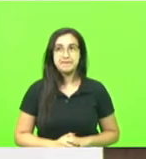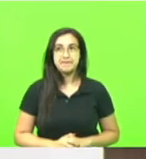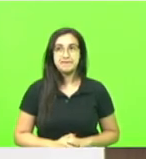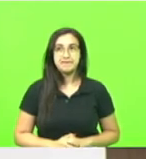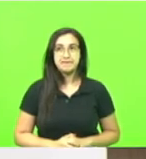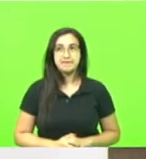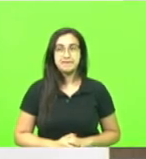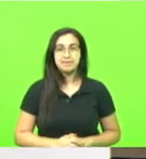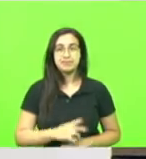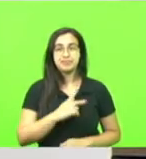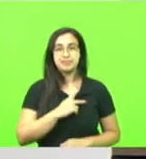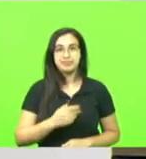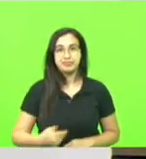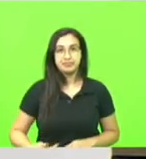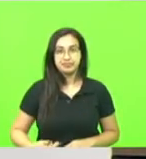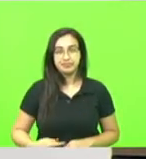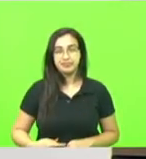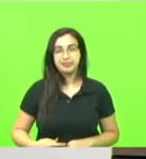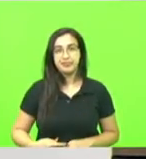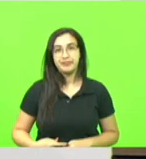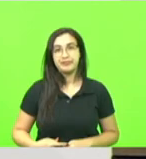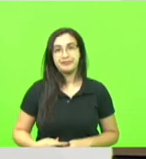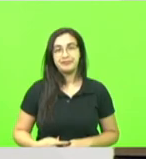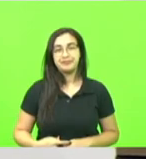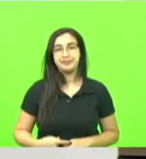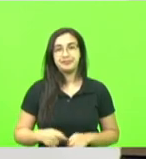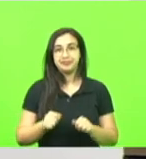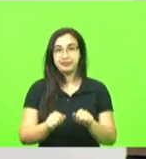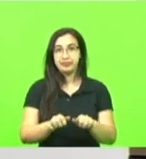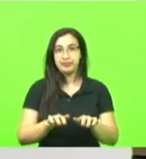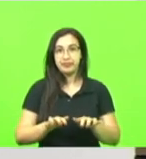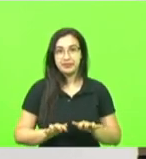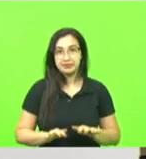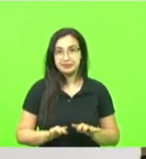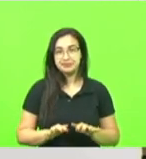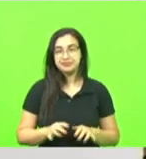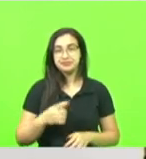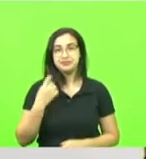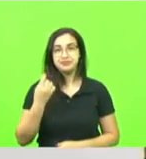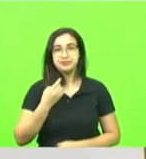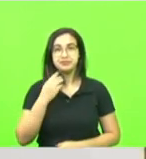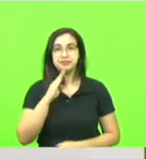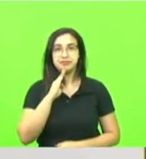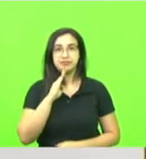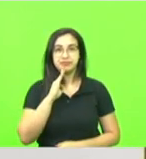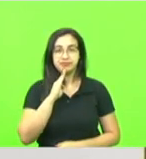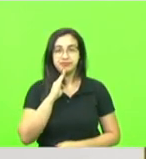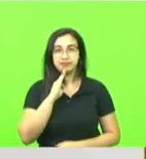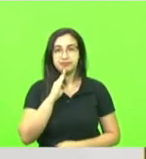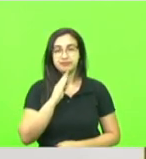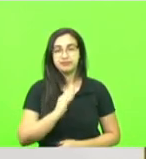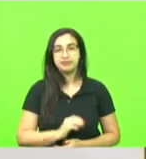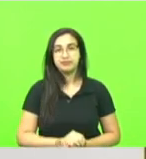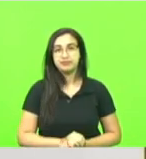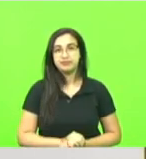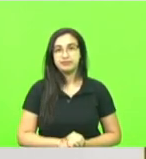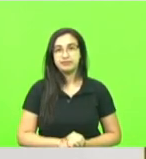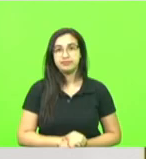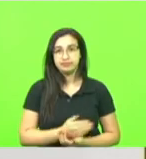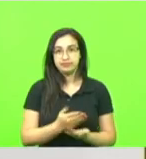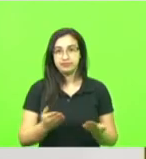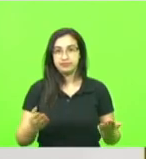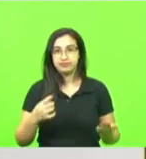Senhor presidente desta sessão, deputado Nilson Berlanda, demais